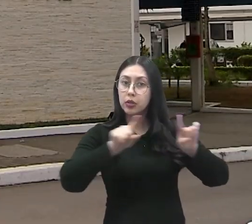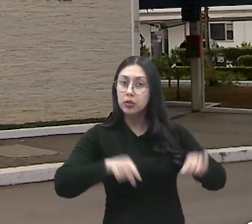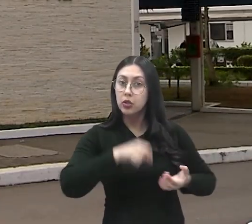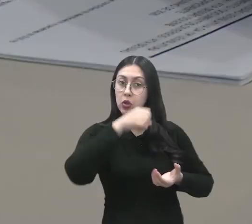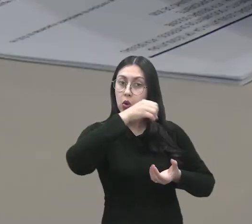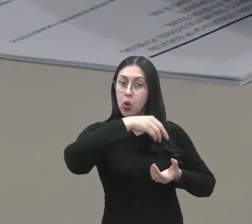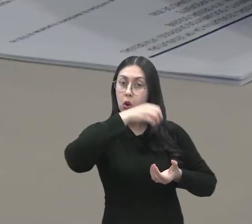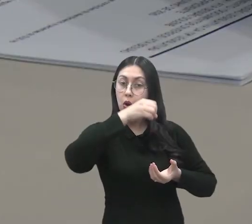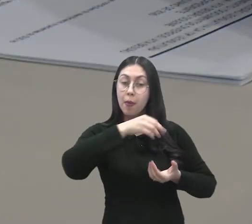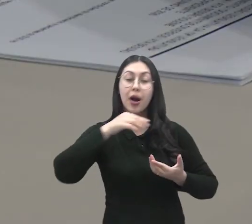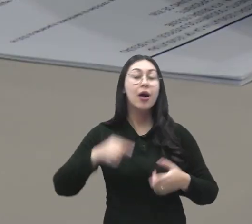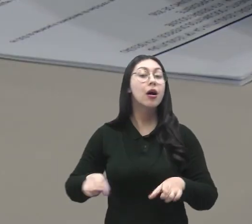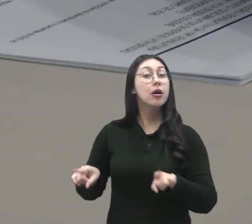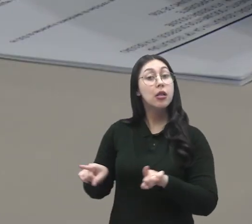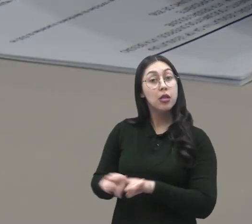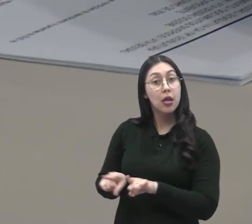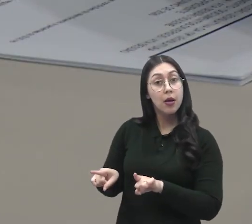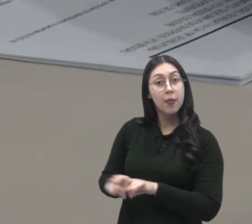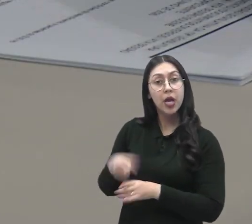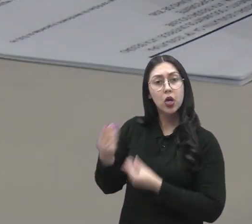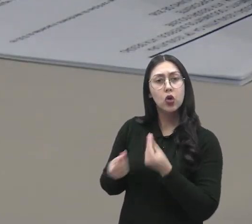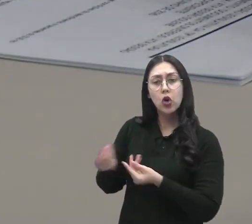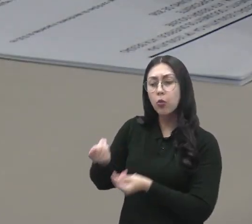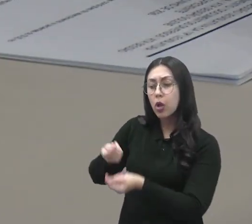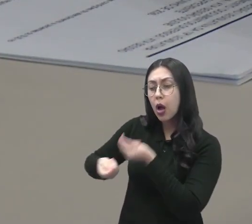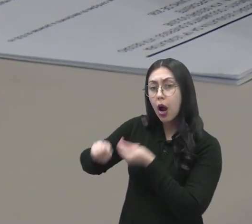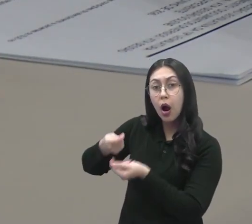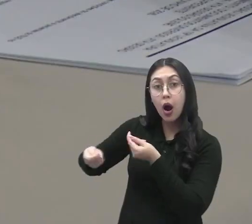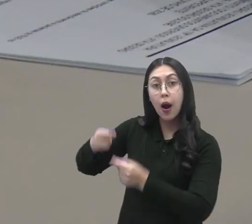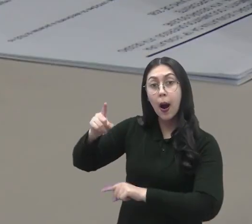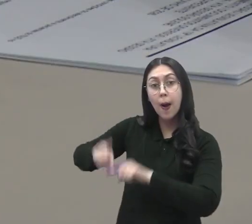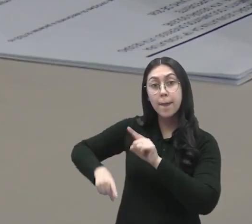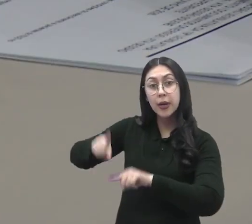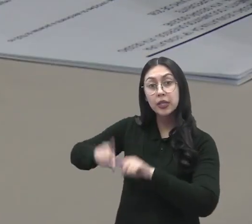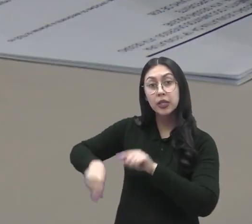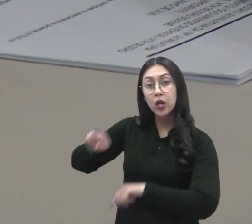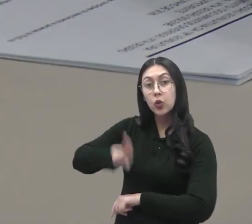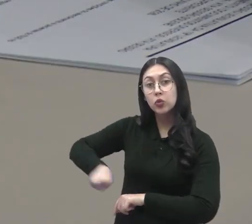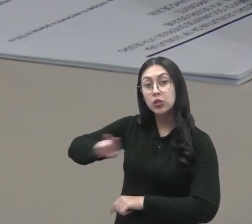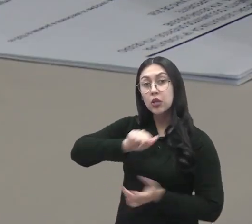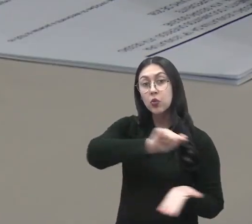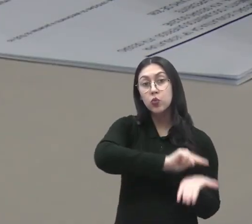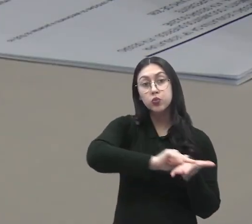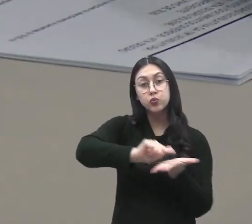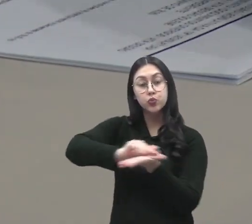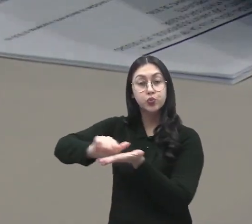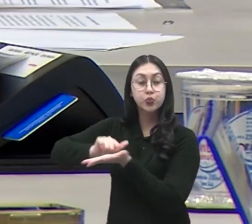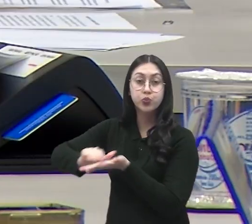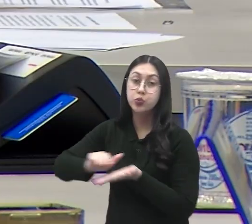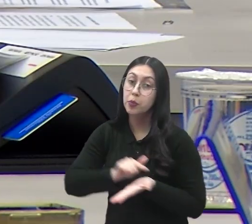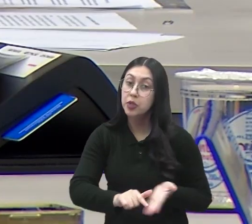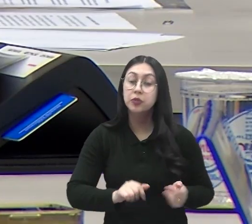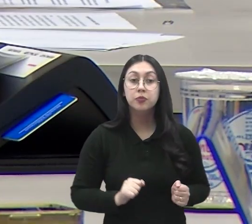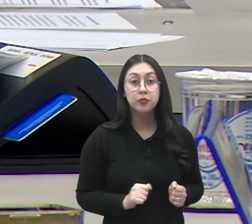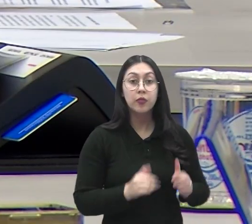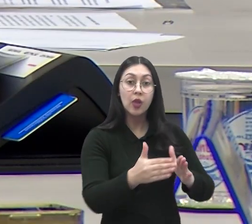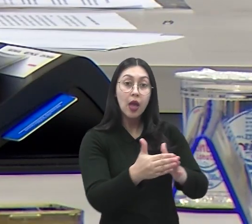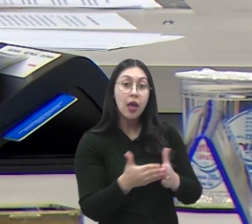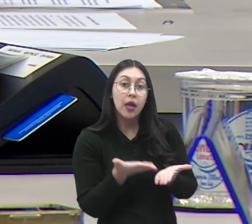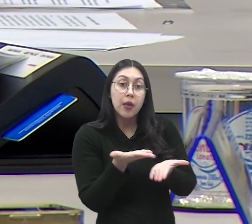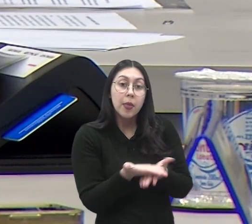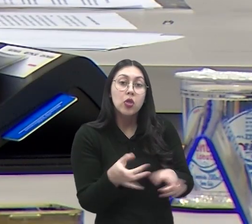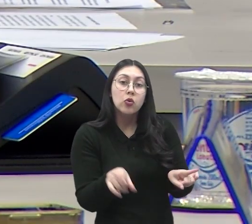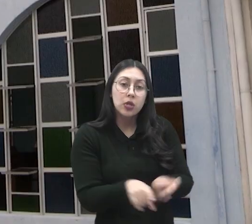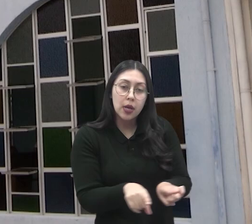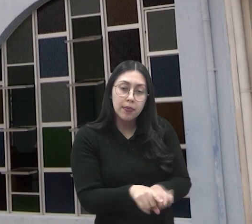da Urban e sobre a gestão dos equipamentos públicos utilizados nas atividades de limpeza na cidade. Outros requerimentos